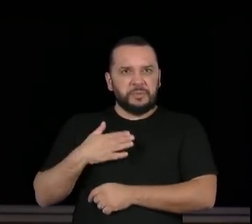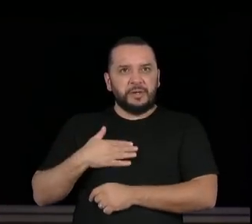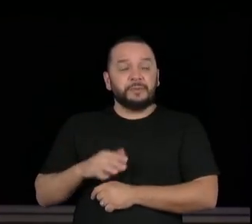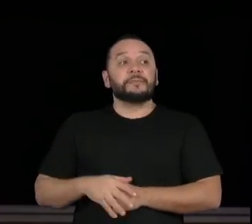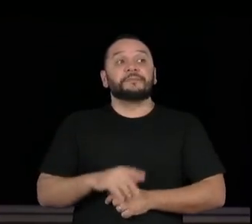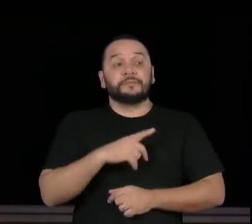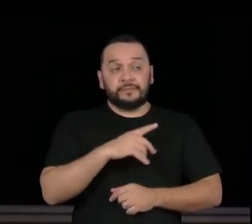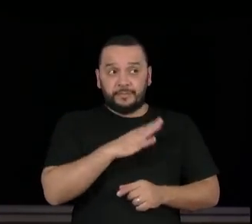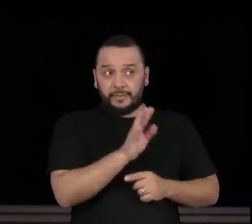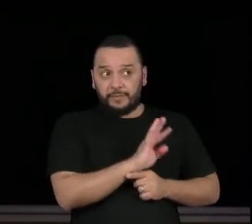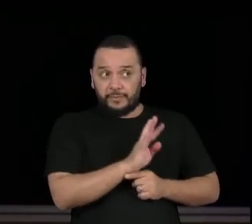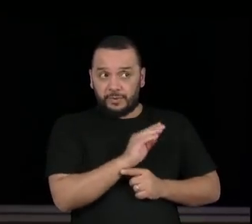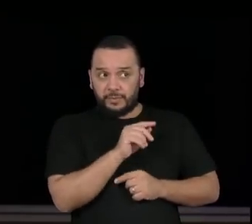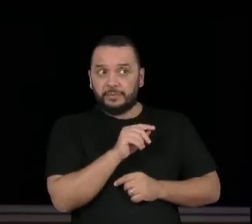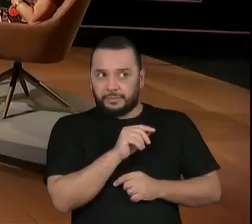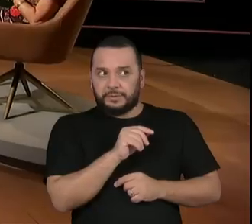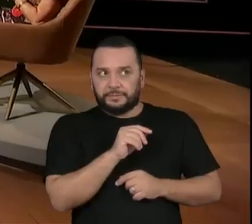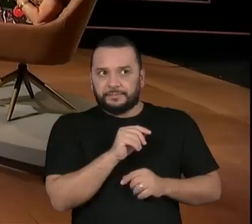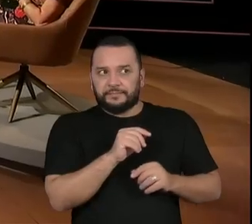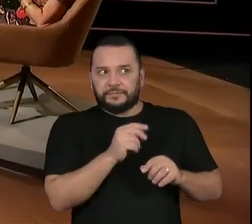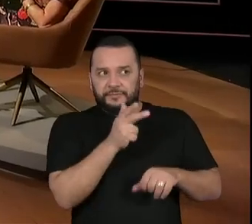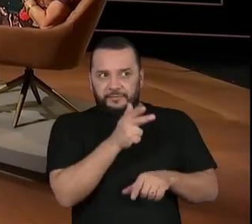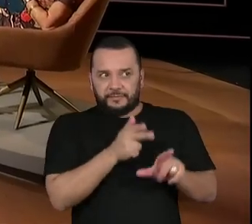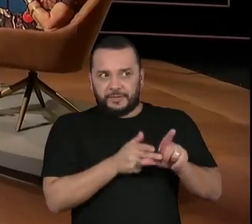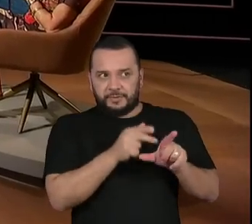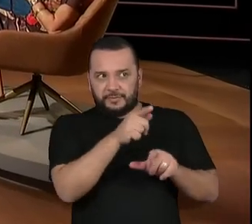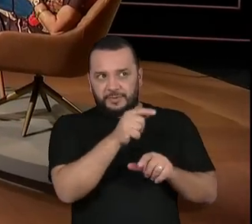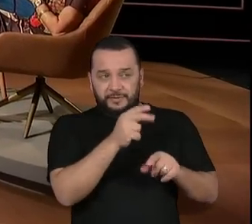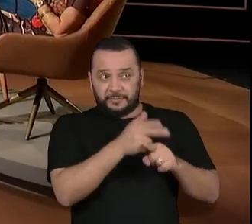é bem importante.